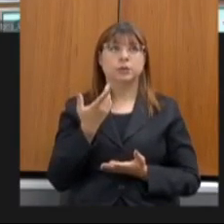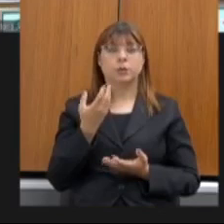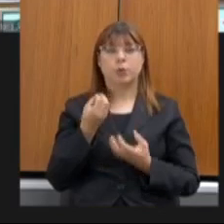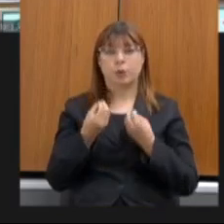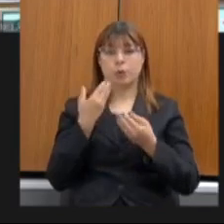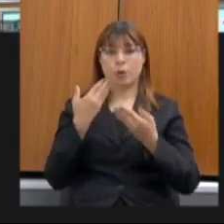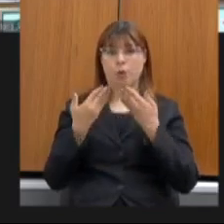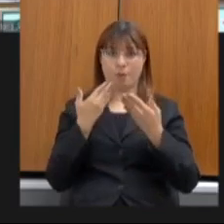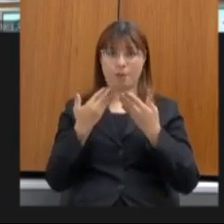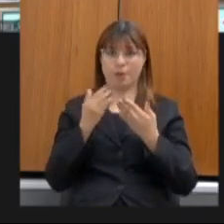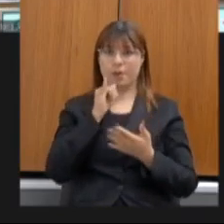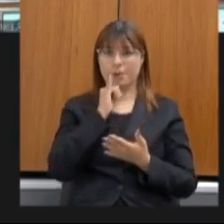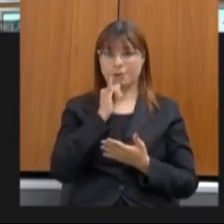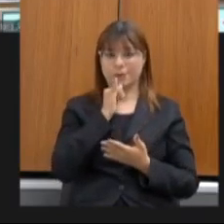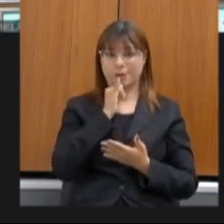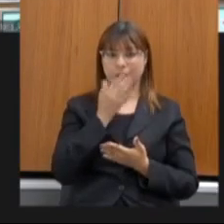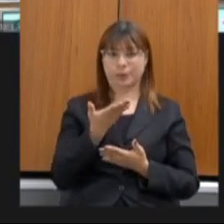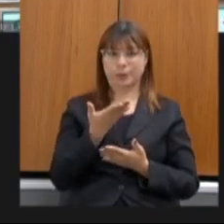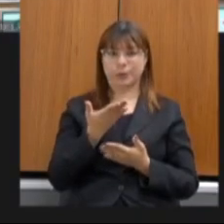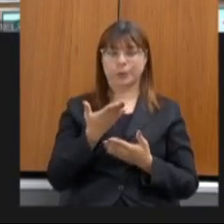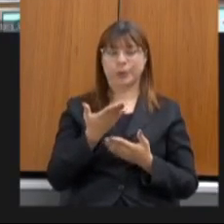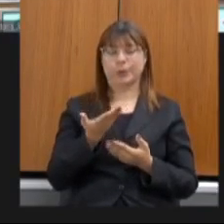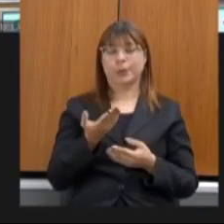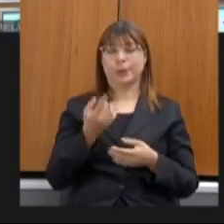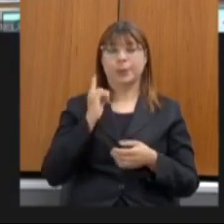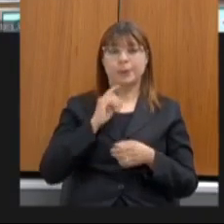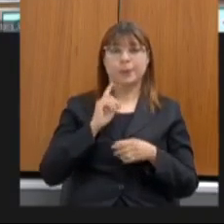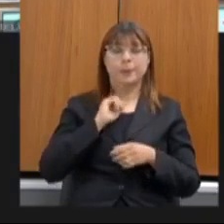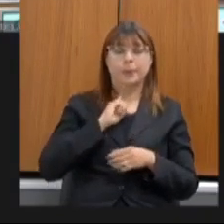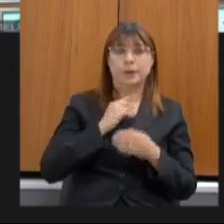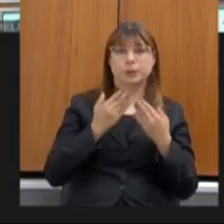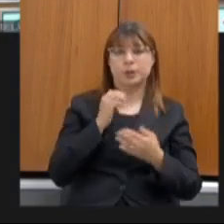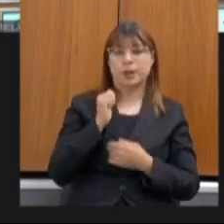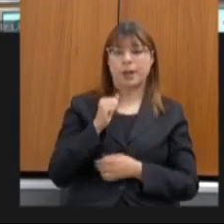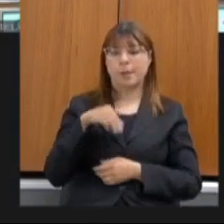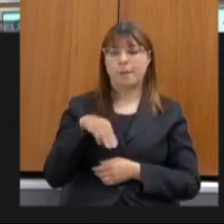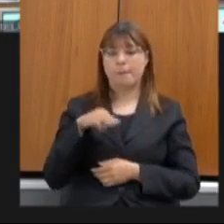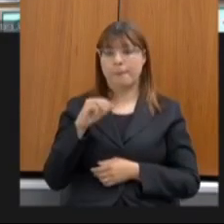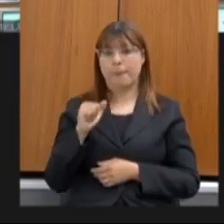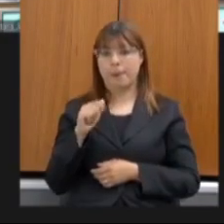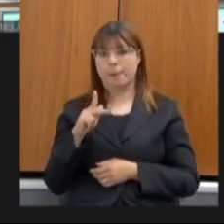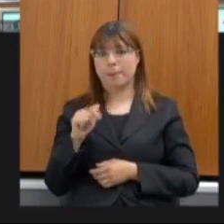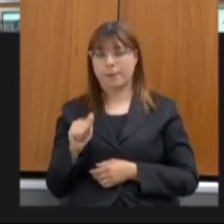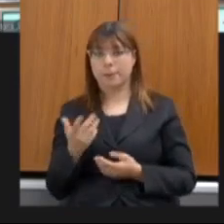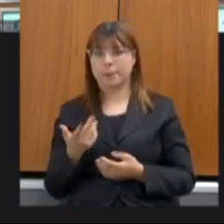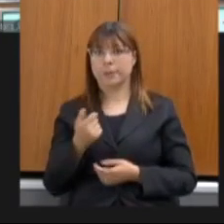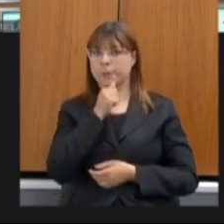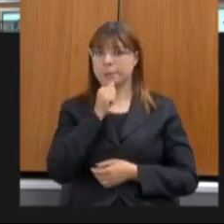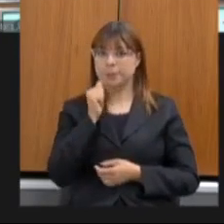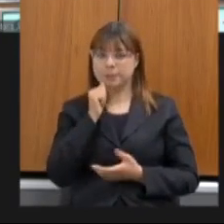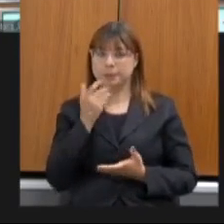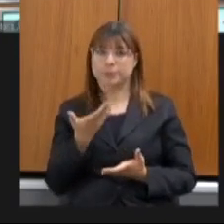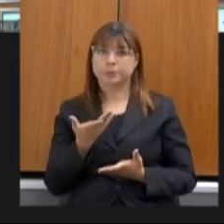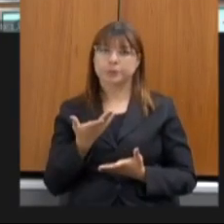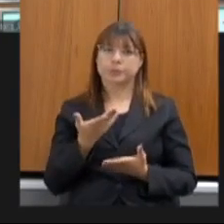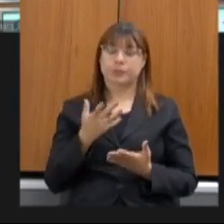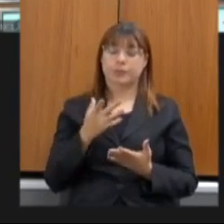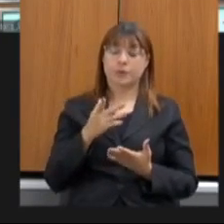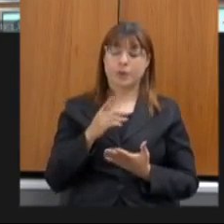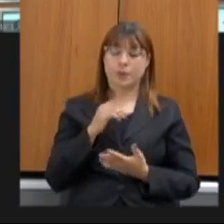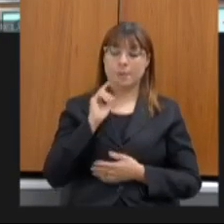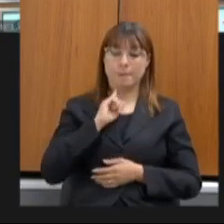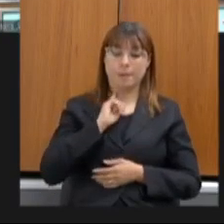comparar Minas Gerais com a crise do Amapá só a geração no norte nordeste é o dobro do programa para